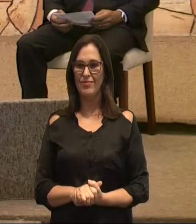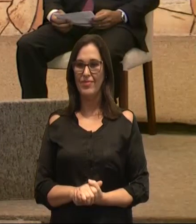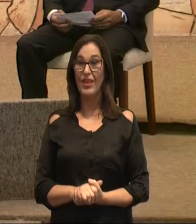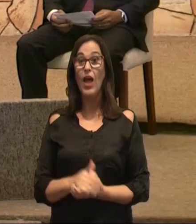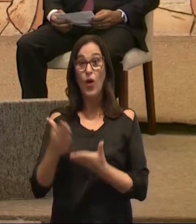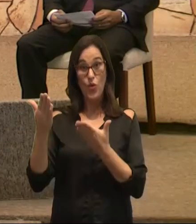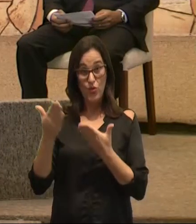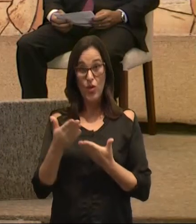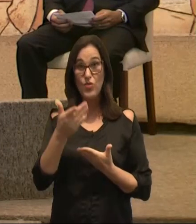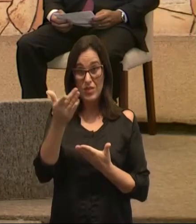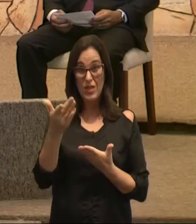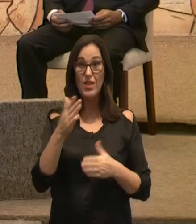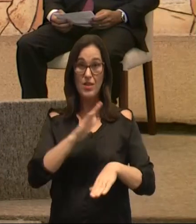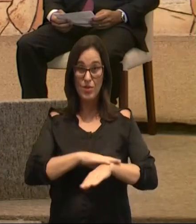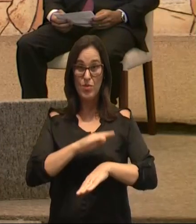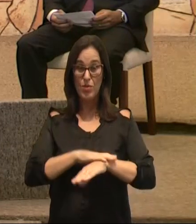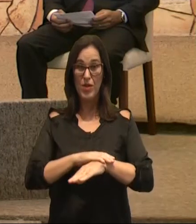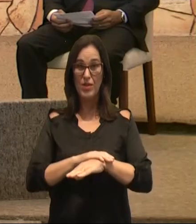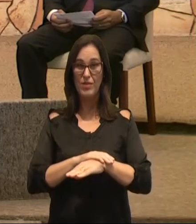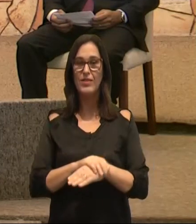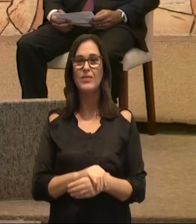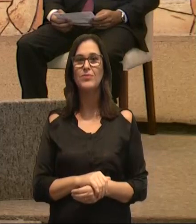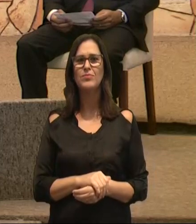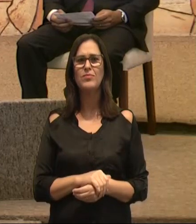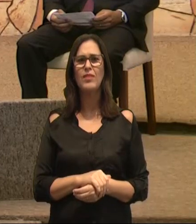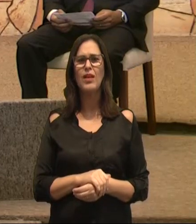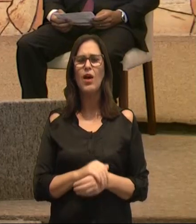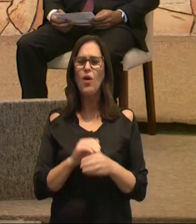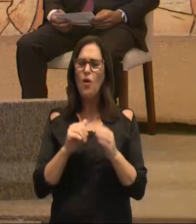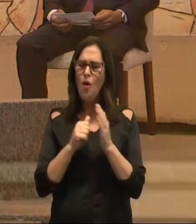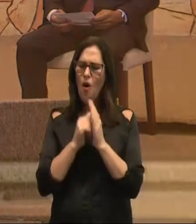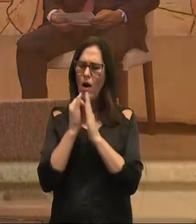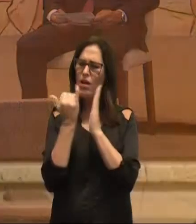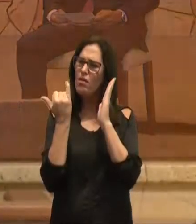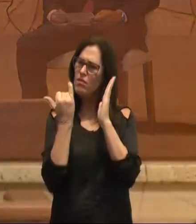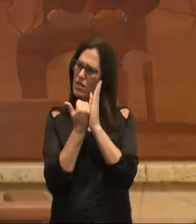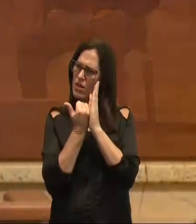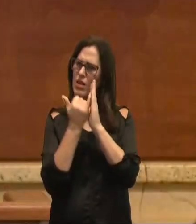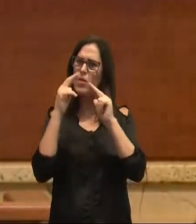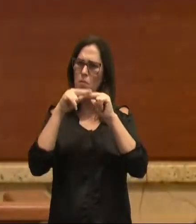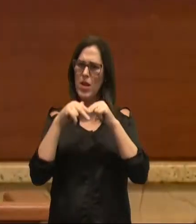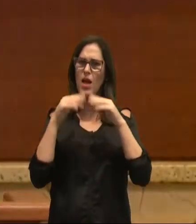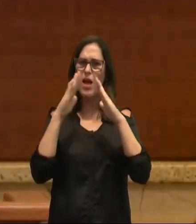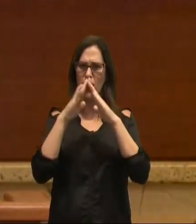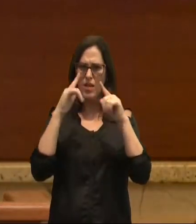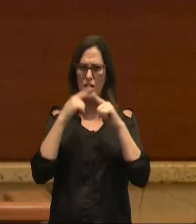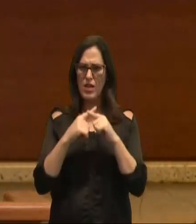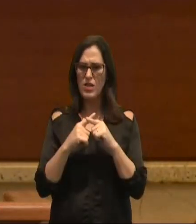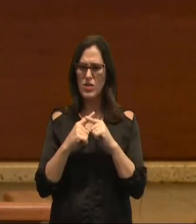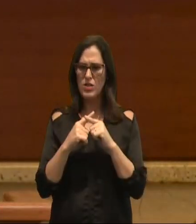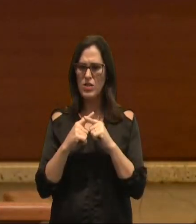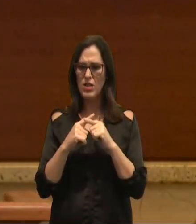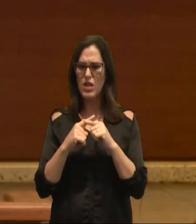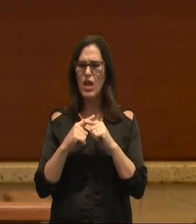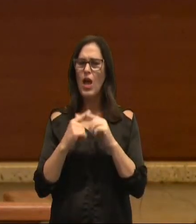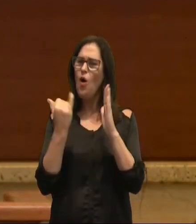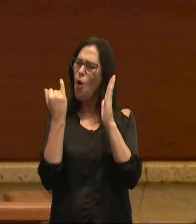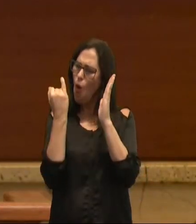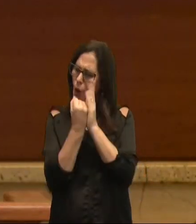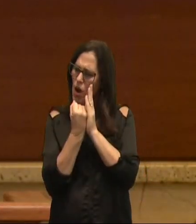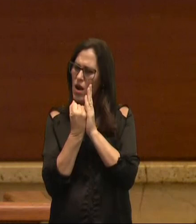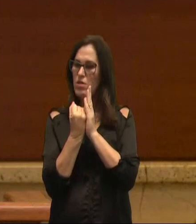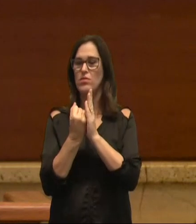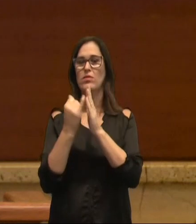Convido você que neste momento esteja intercedendo pela igreja, intercedendo pelos irmãos,